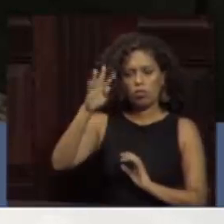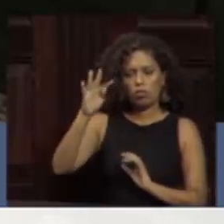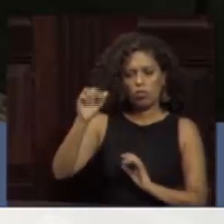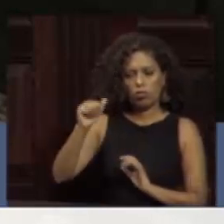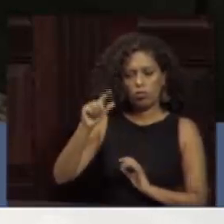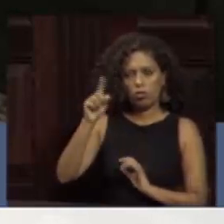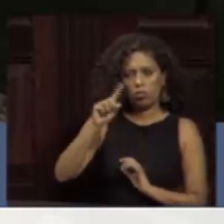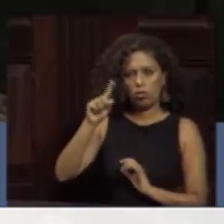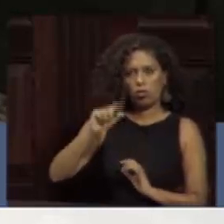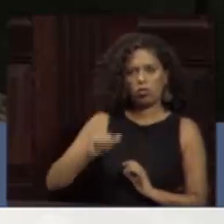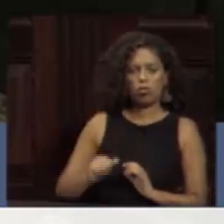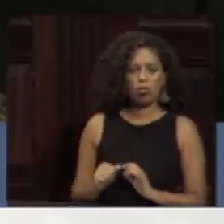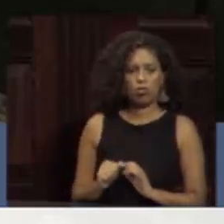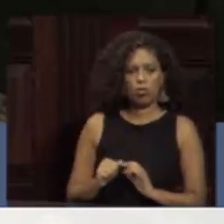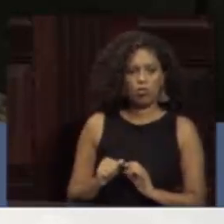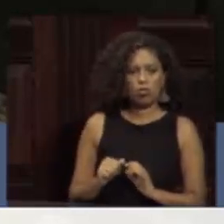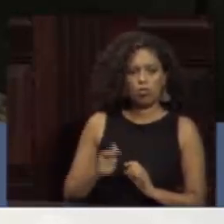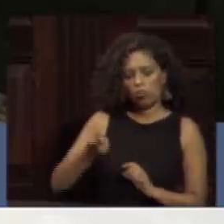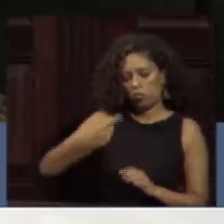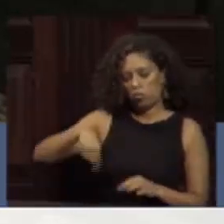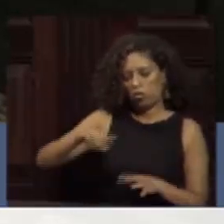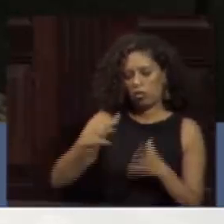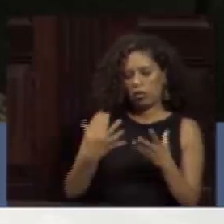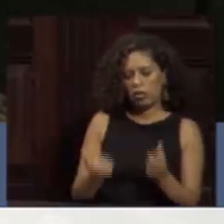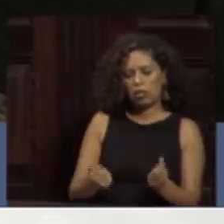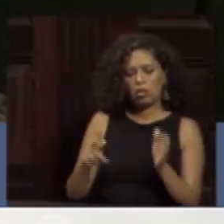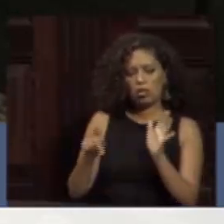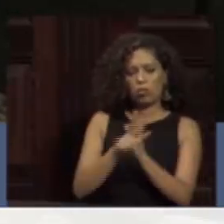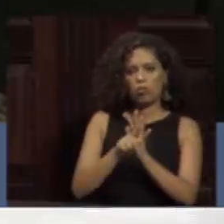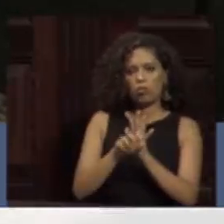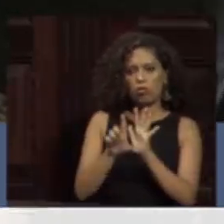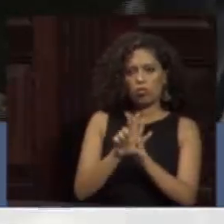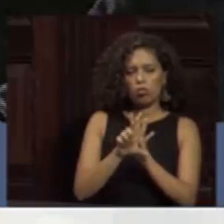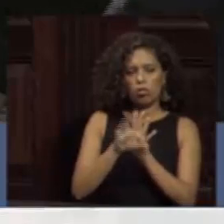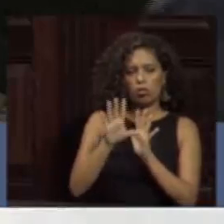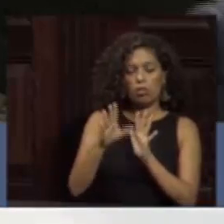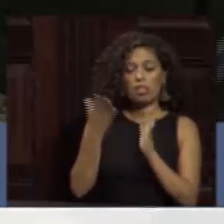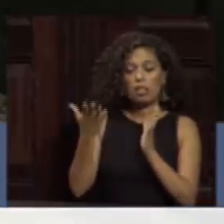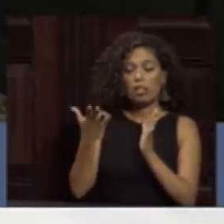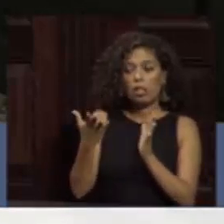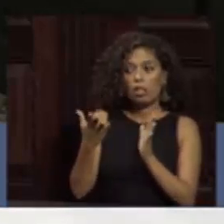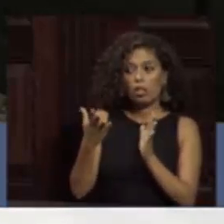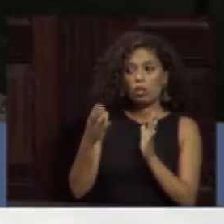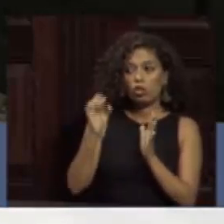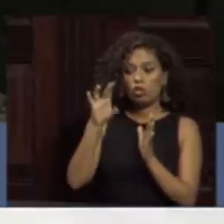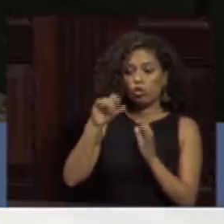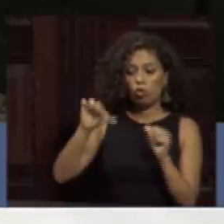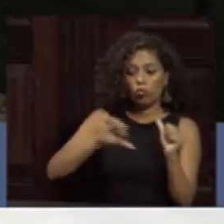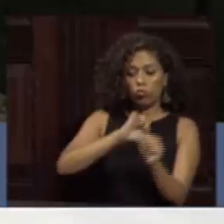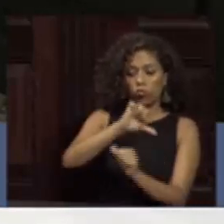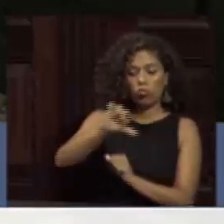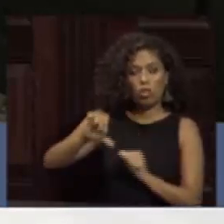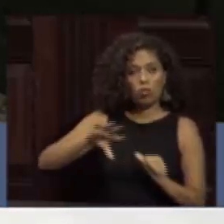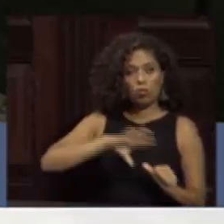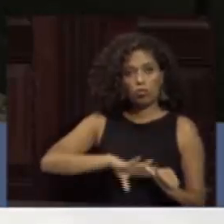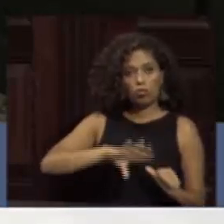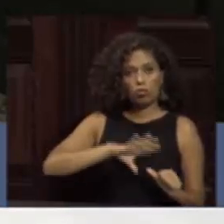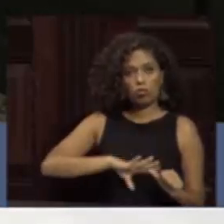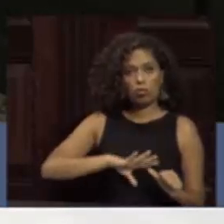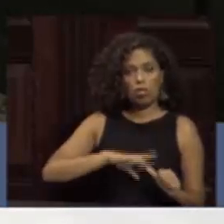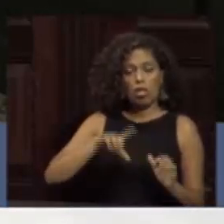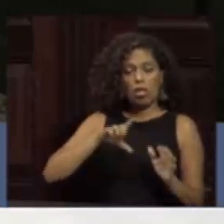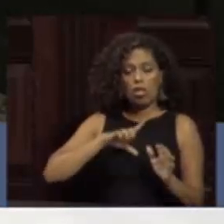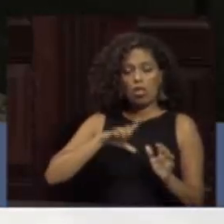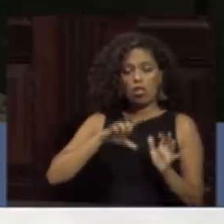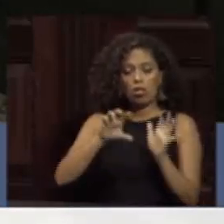da comissão da pessoa com deficiência e incorporar ao texto. Já teve uma emenda da CCJ que